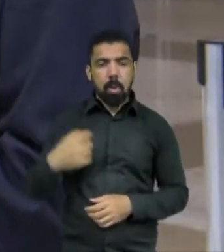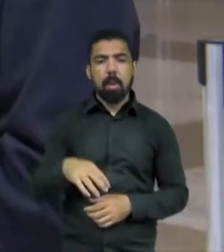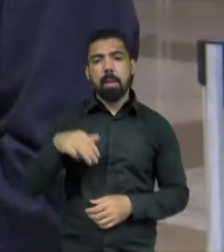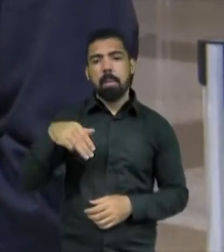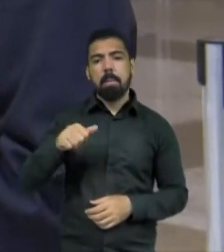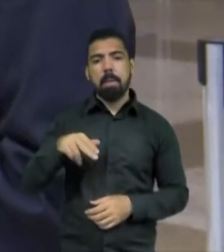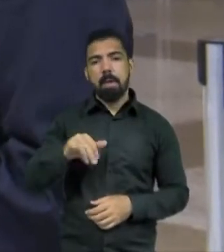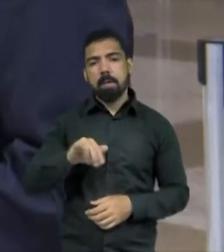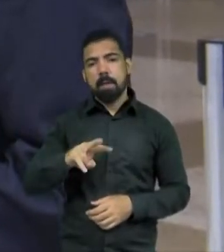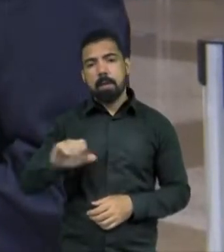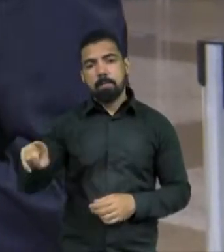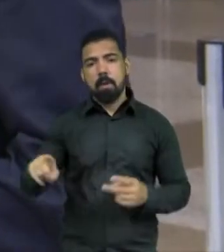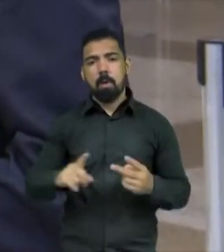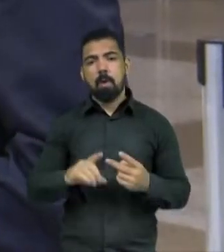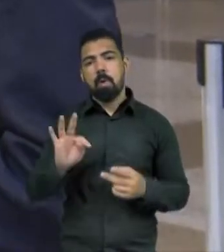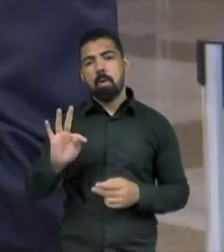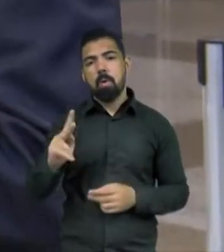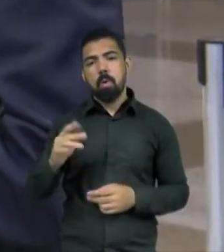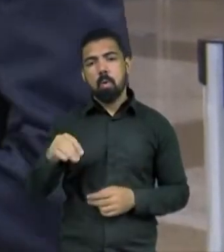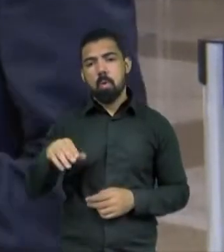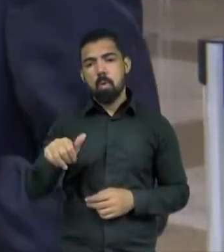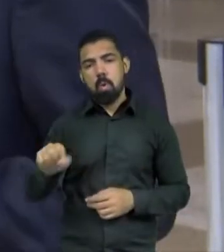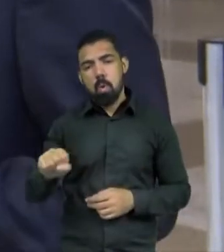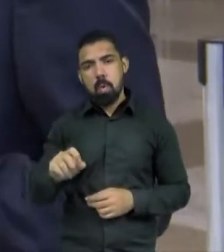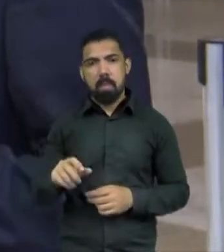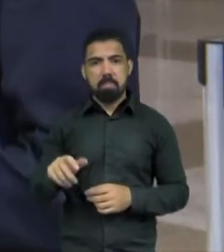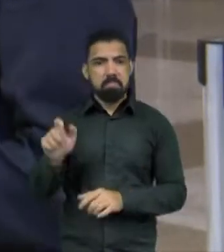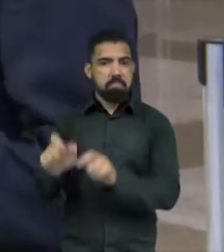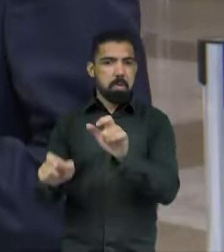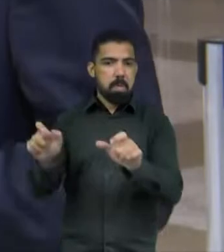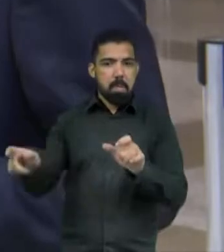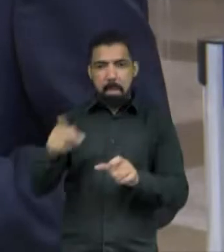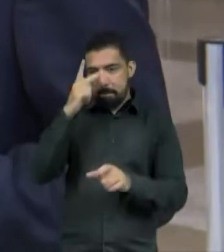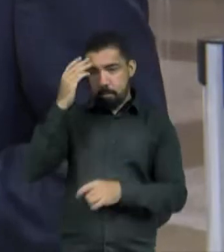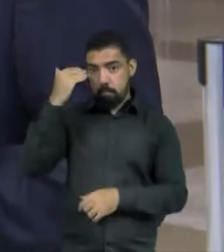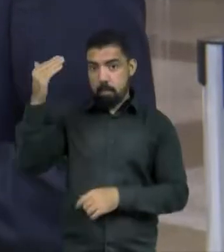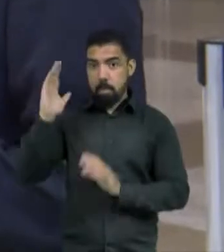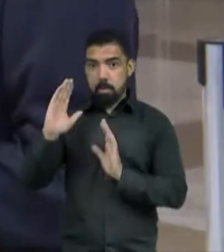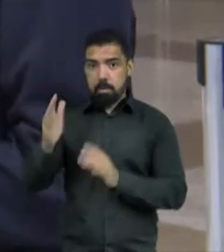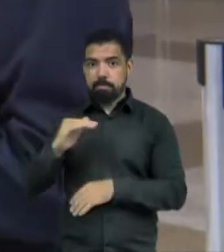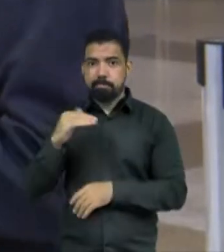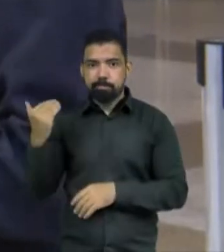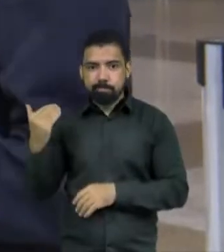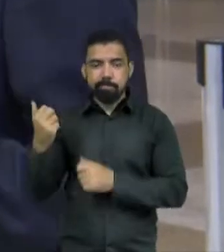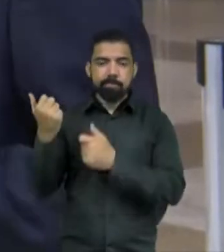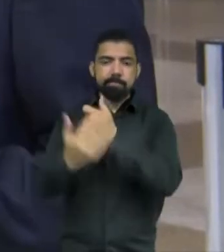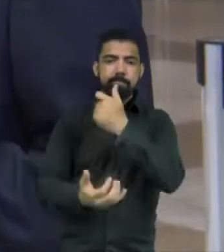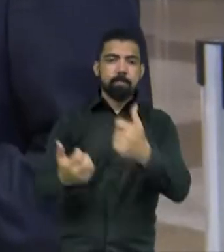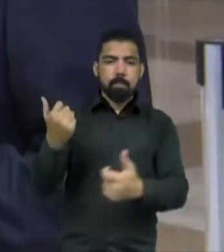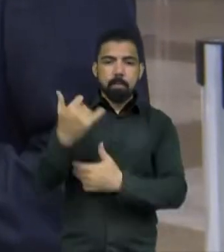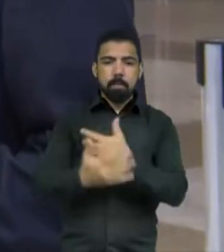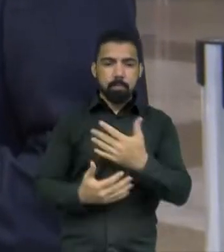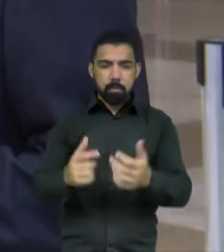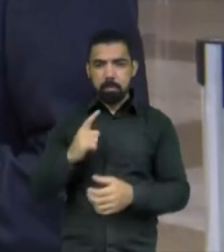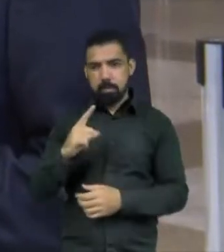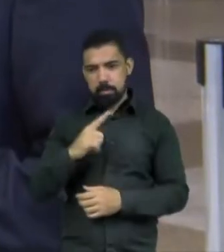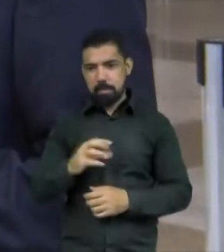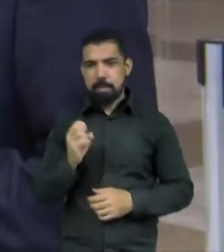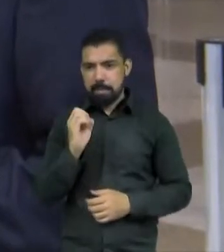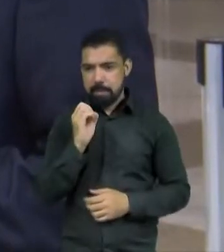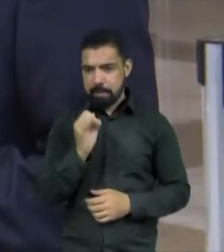grandes pensadores que vão ser analisados esses pensamentos como funcionamento da